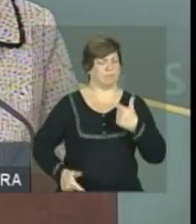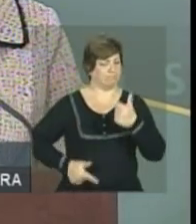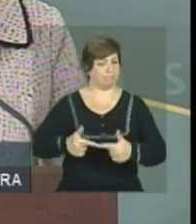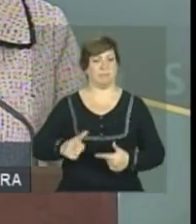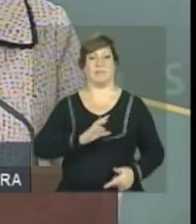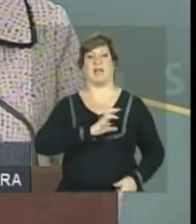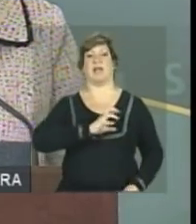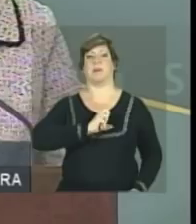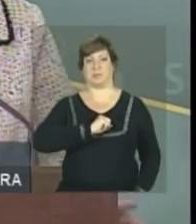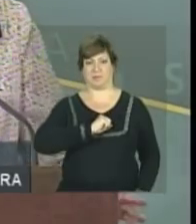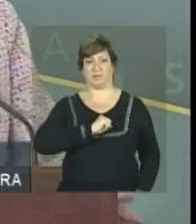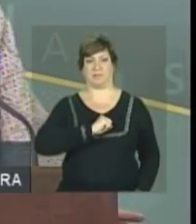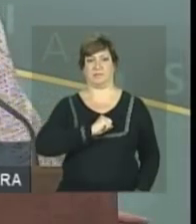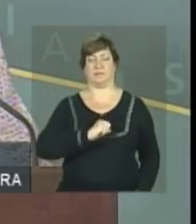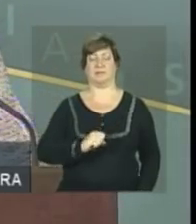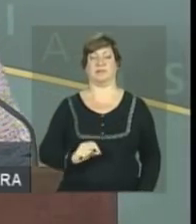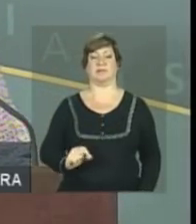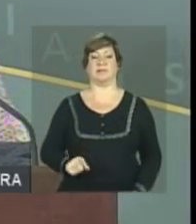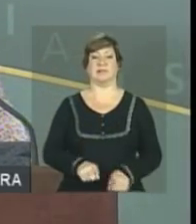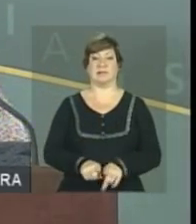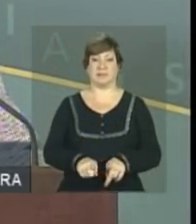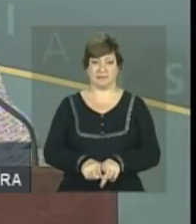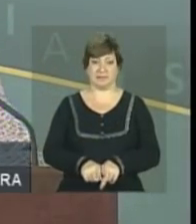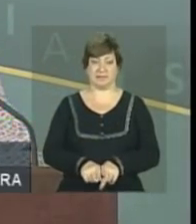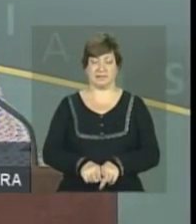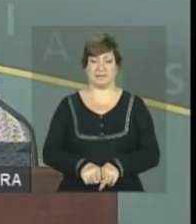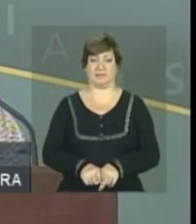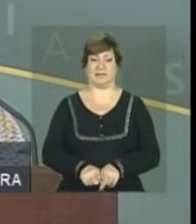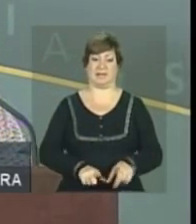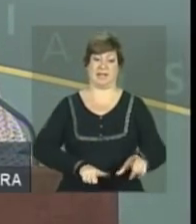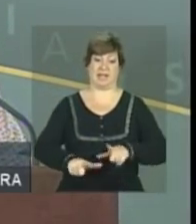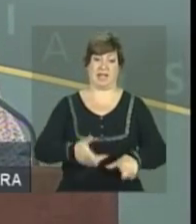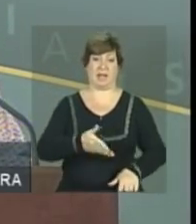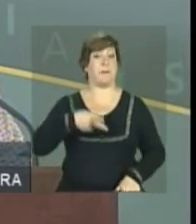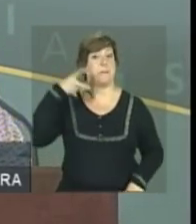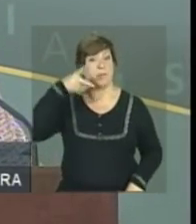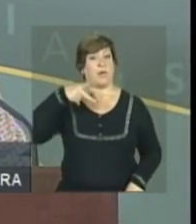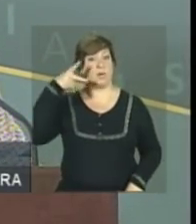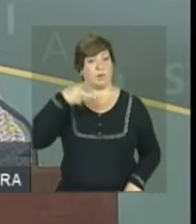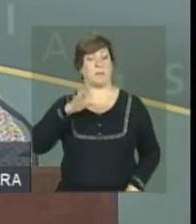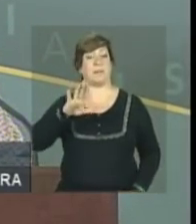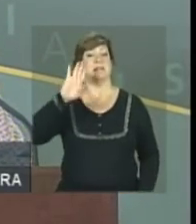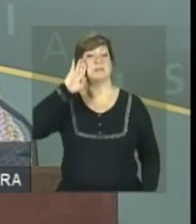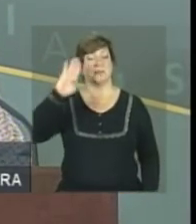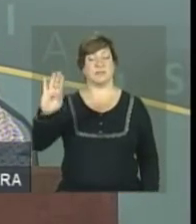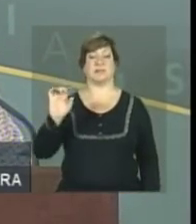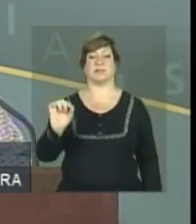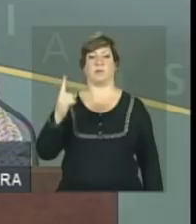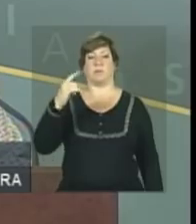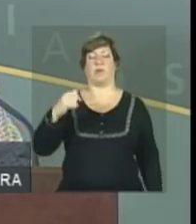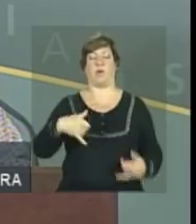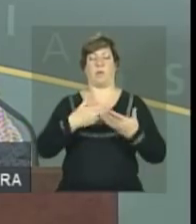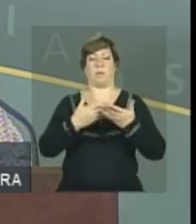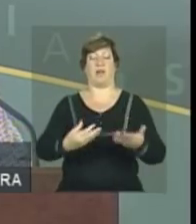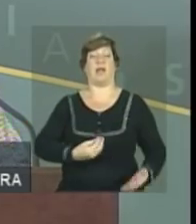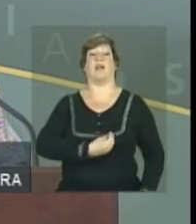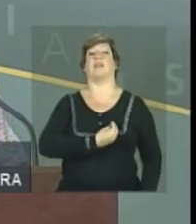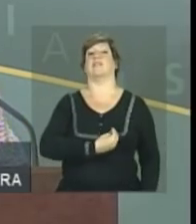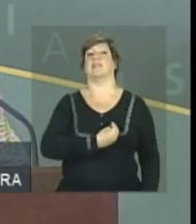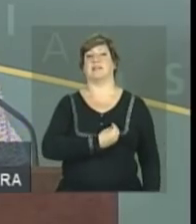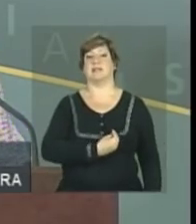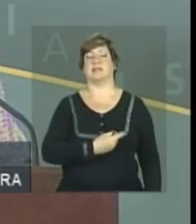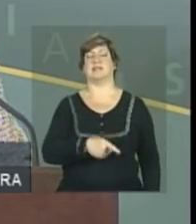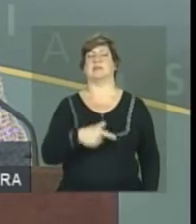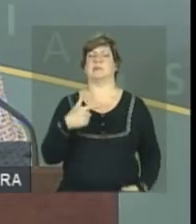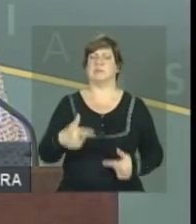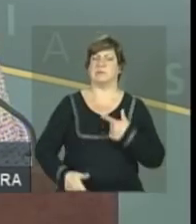amor. Tanto a atividade política, mas, sobretudo, uma homenagem à vida, que